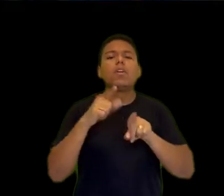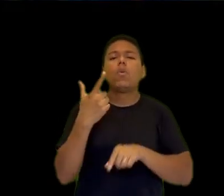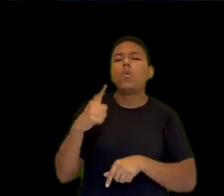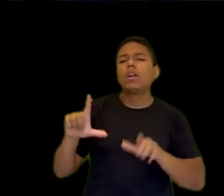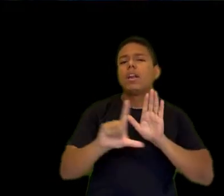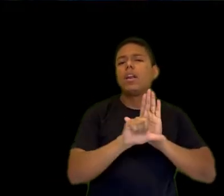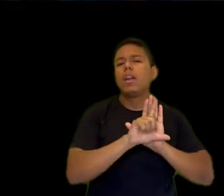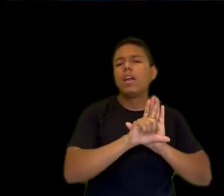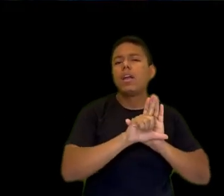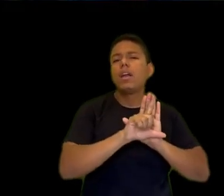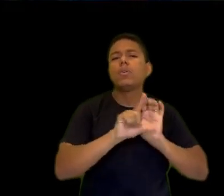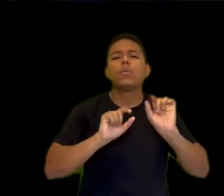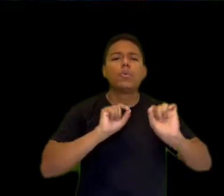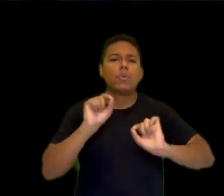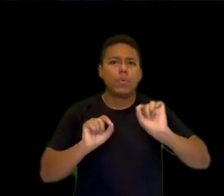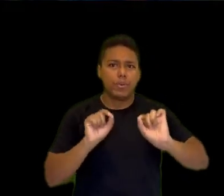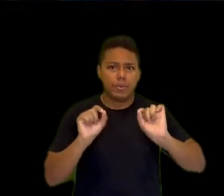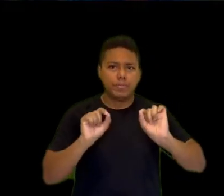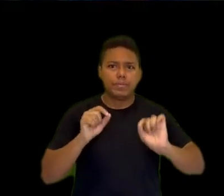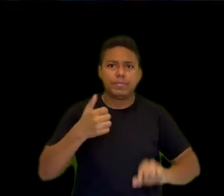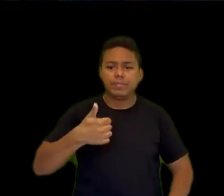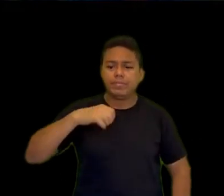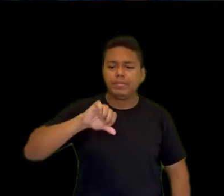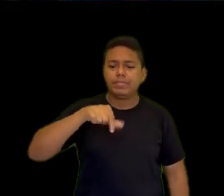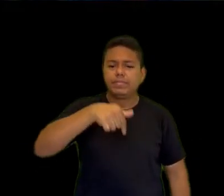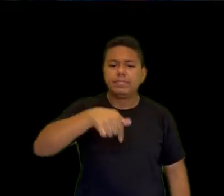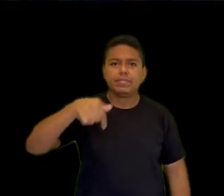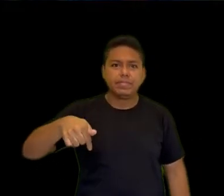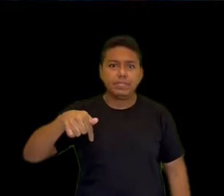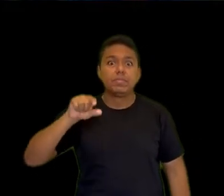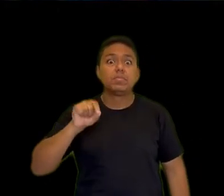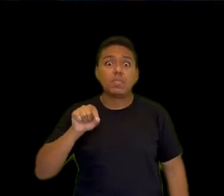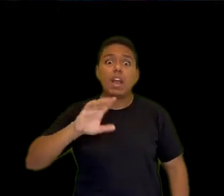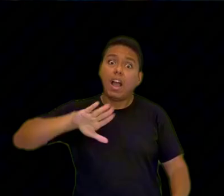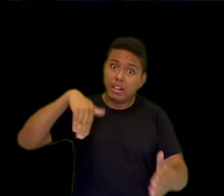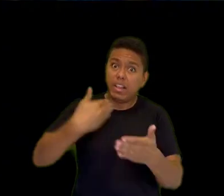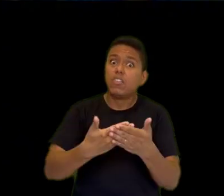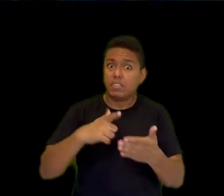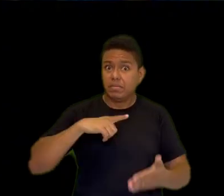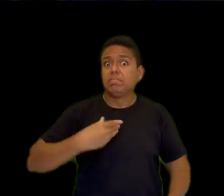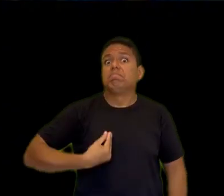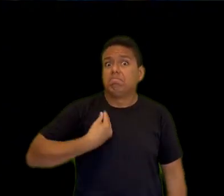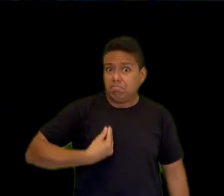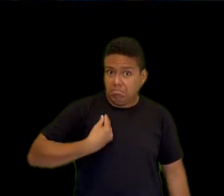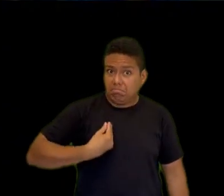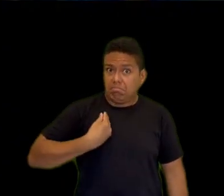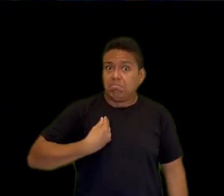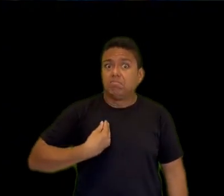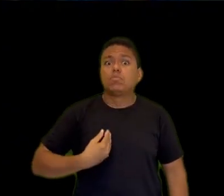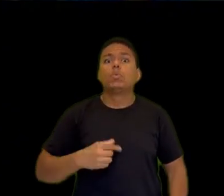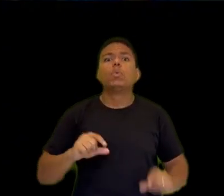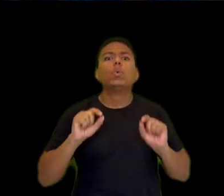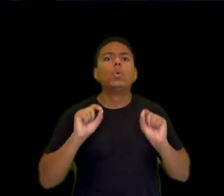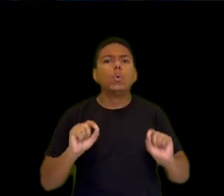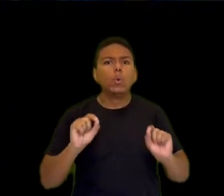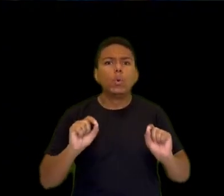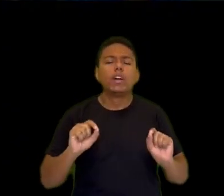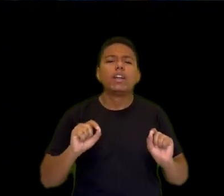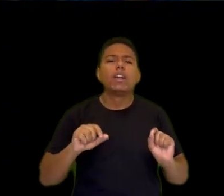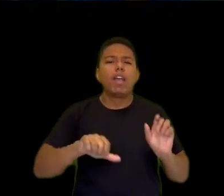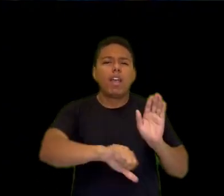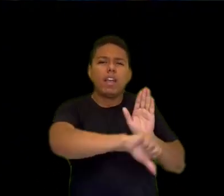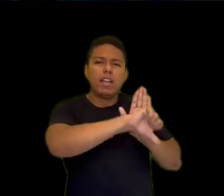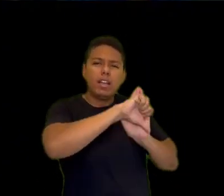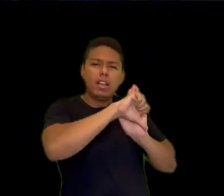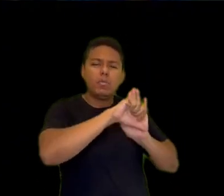1977, vigente até o momento, e que configura infrações à legislação sanitária federal e estabelece as